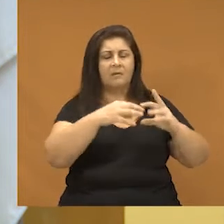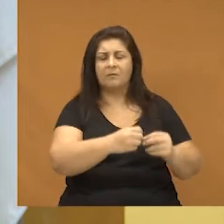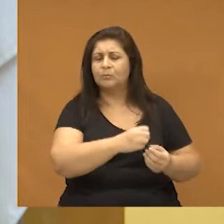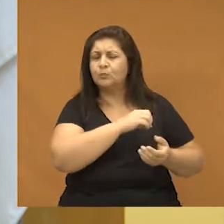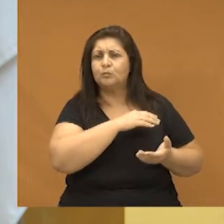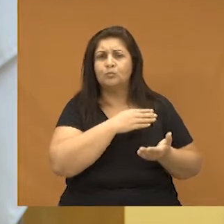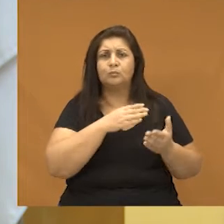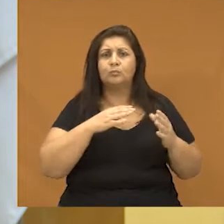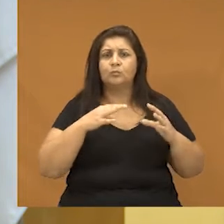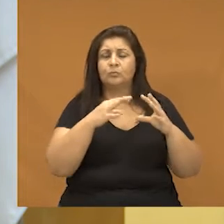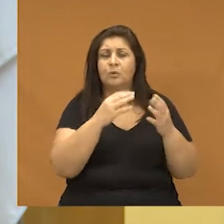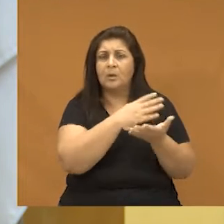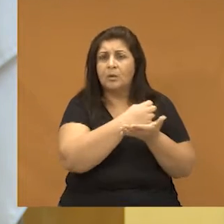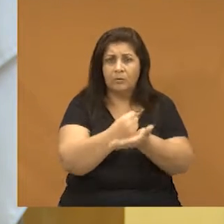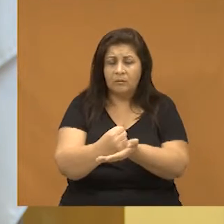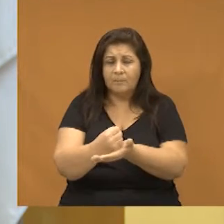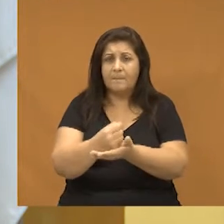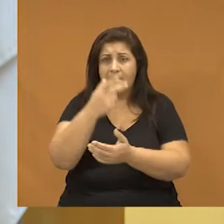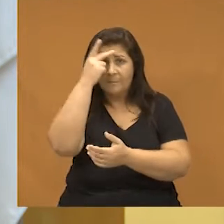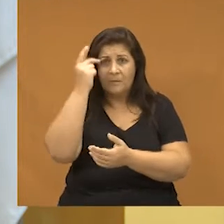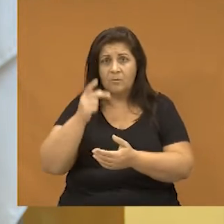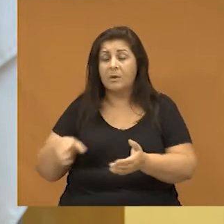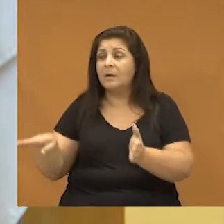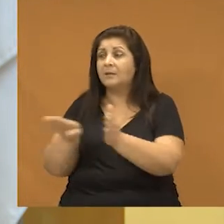pacientes ao pronto-socorro de um hospital público,